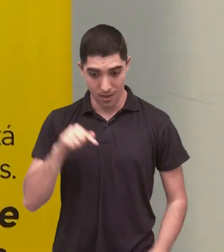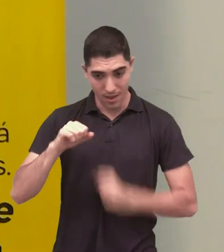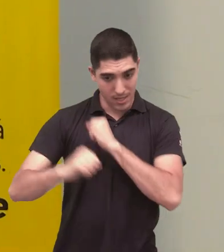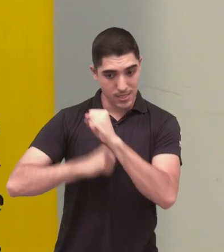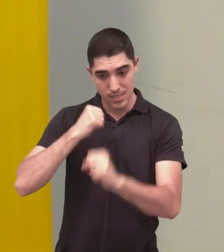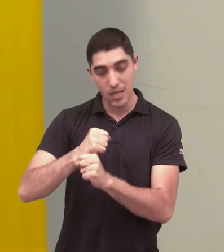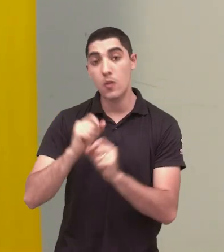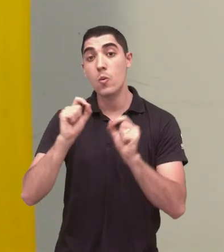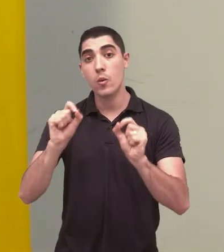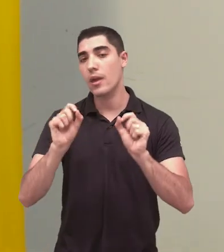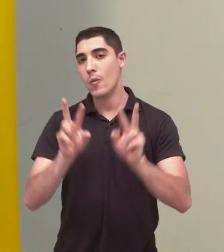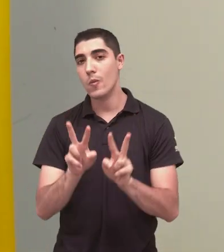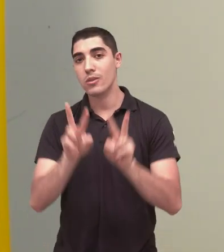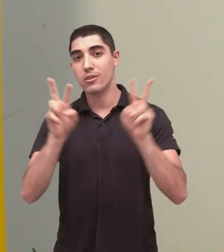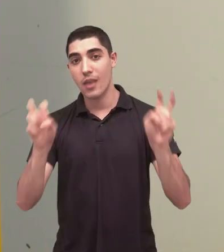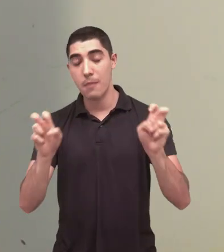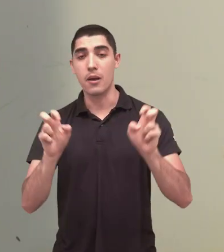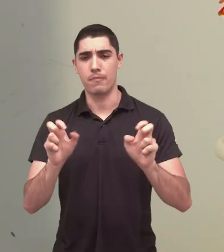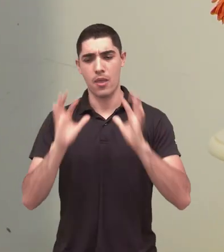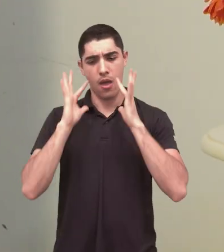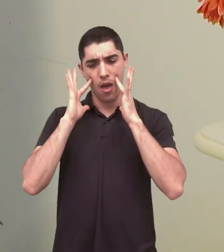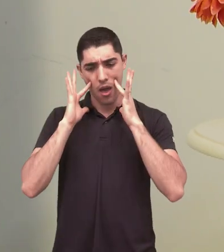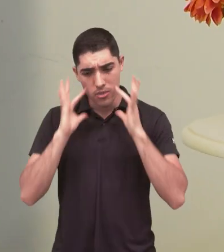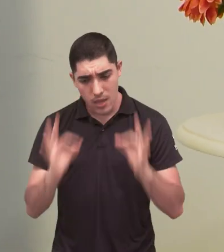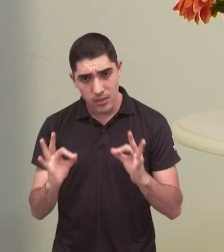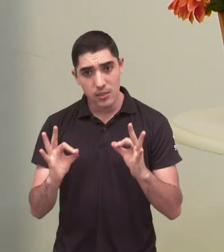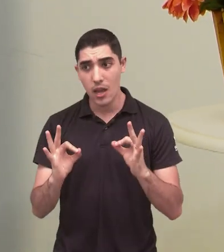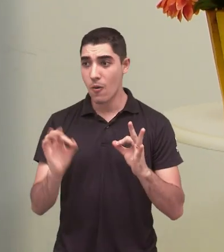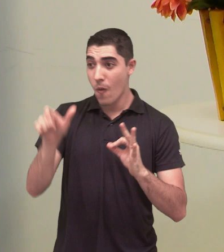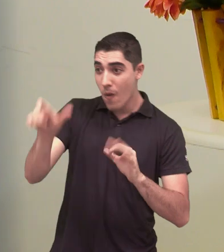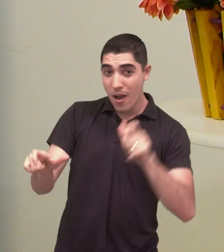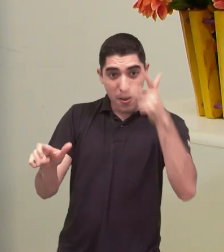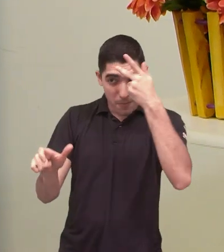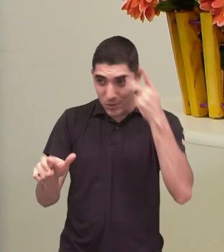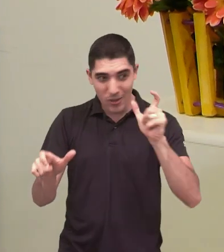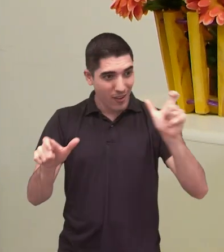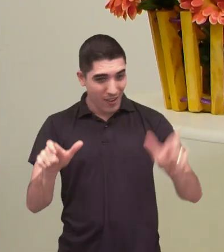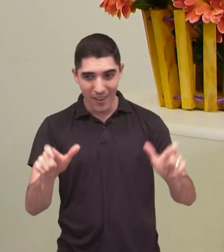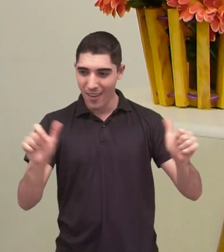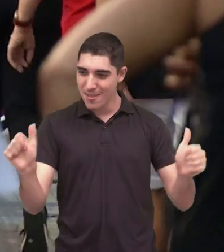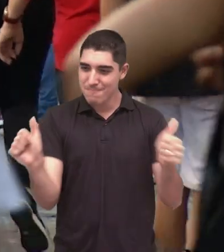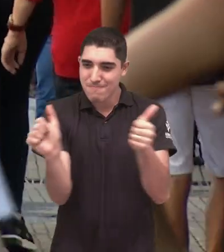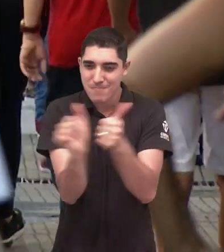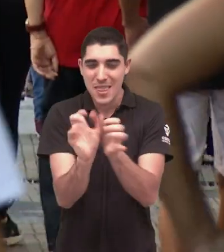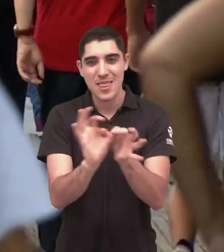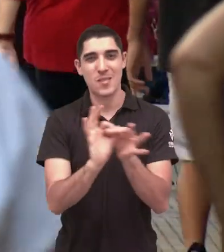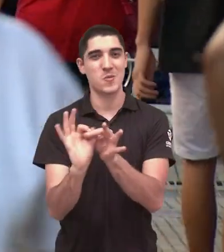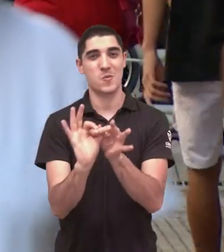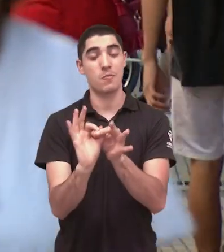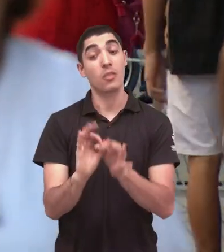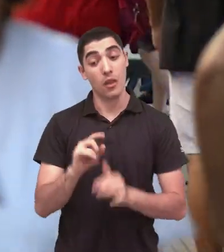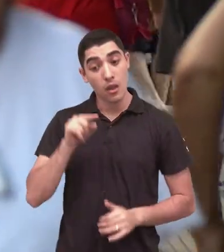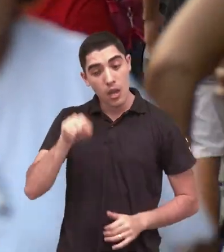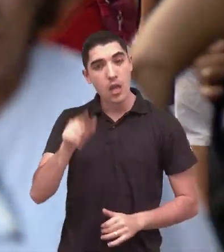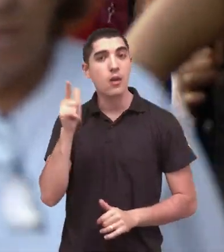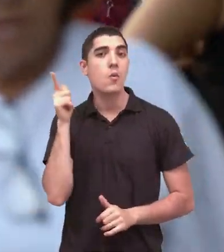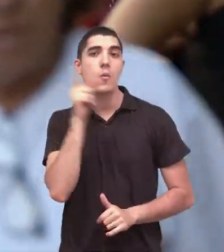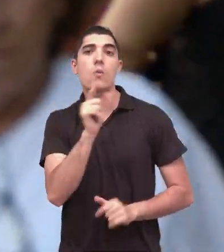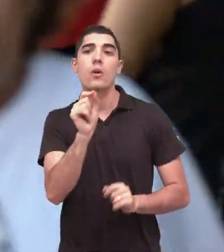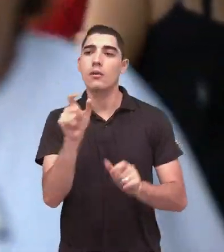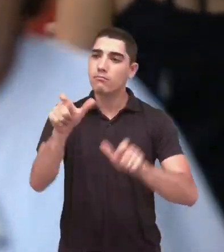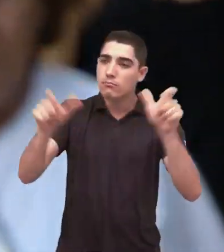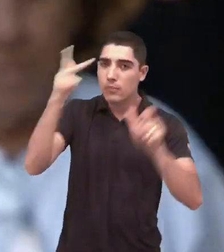Para este ano, o lema da campanha é: a atenção aproxima as pessoas. Um convite para que